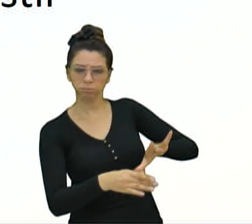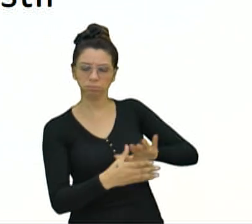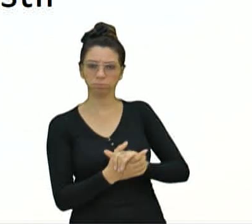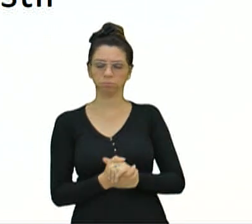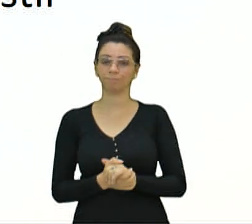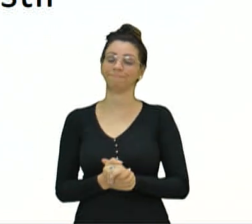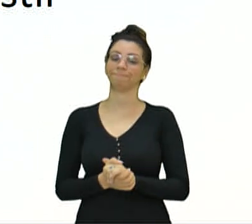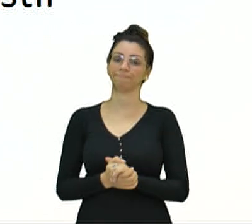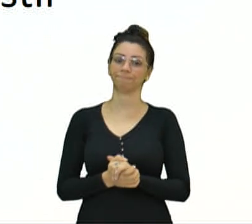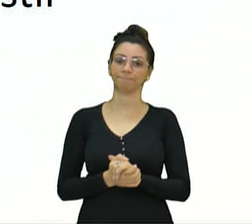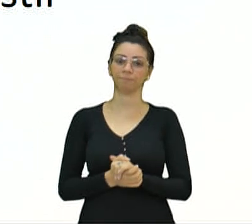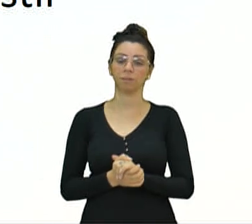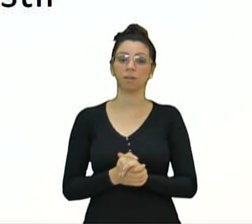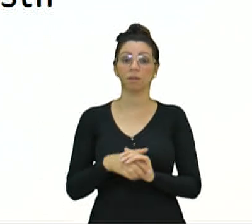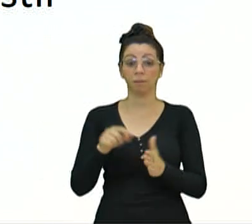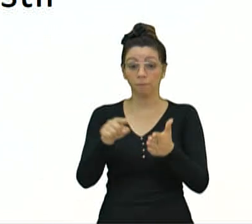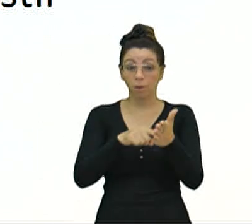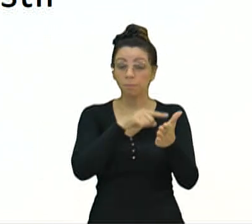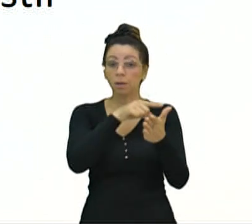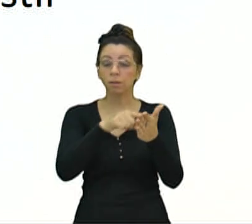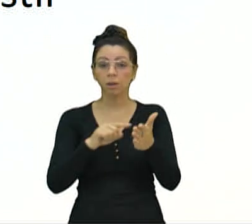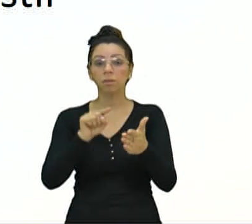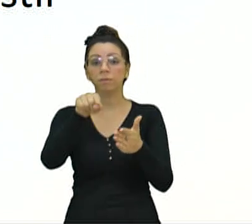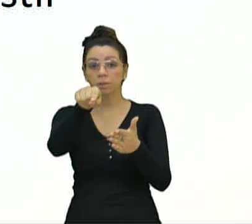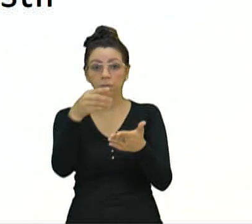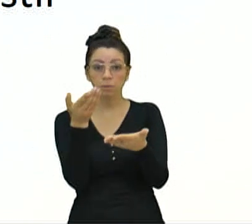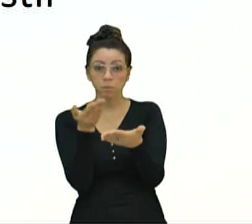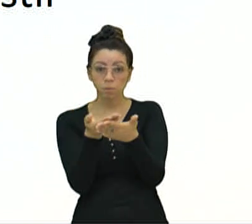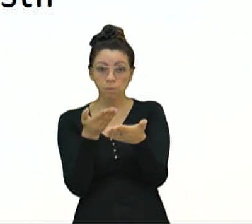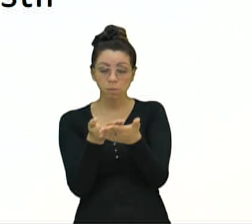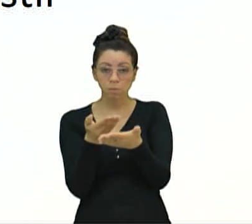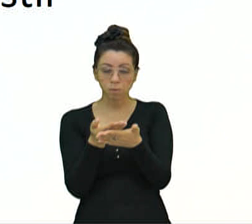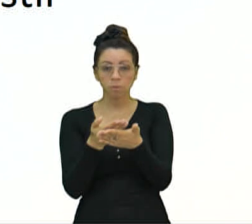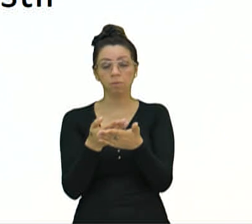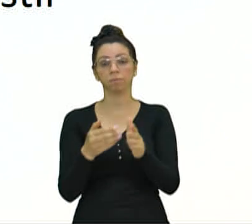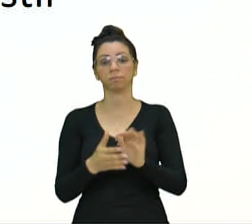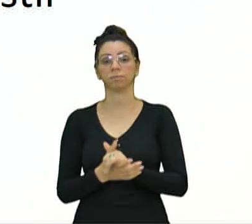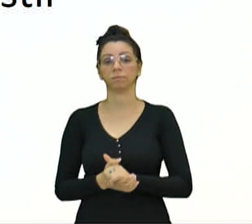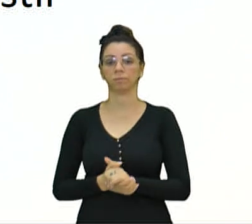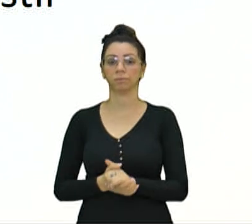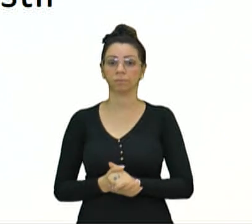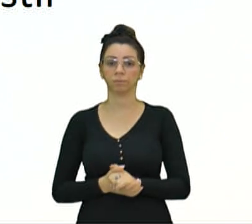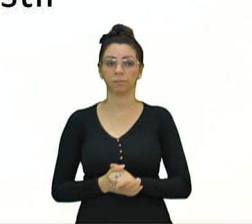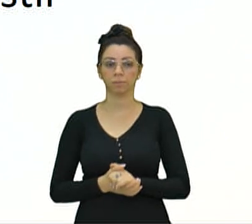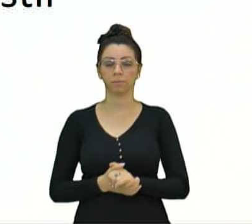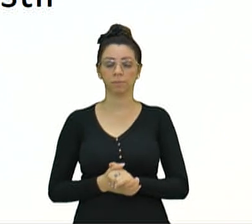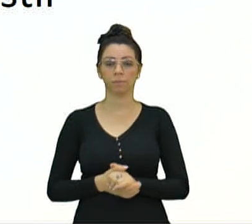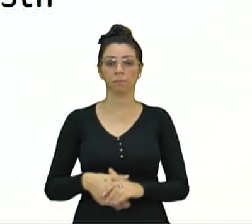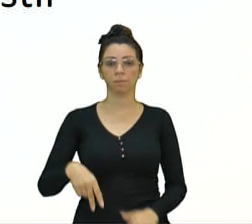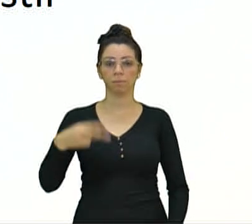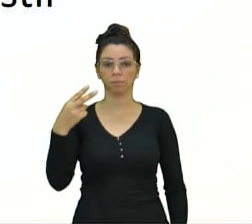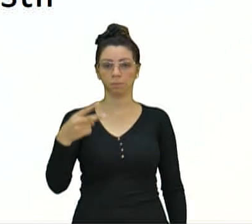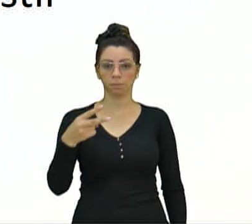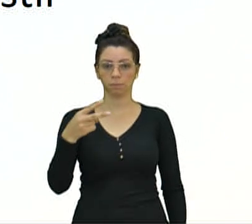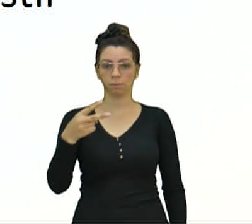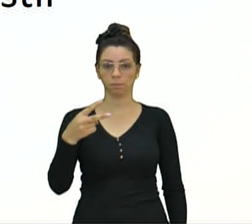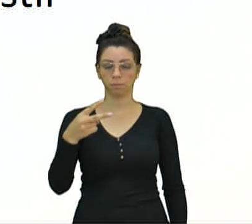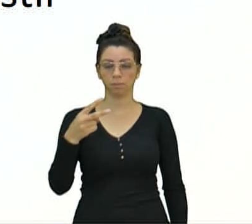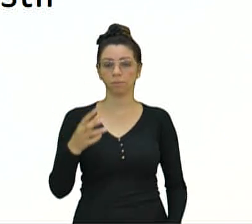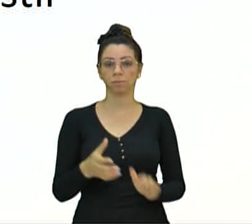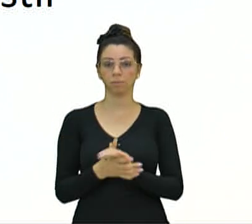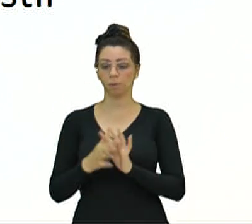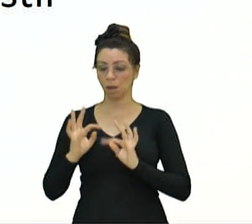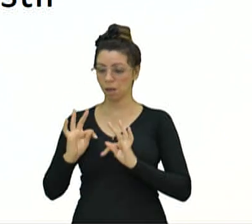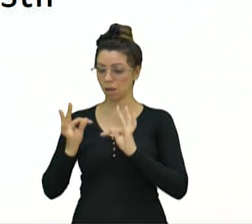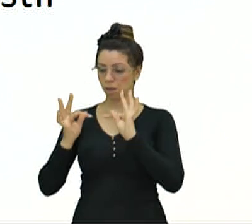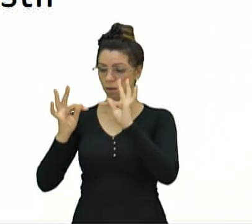vai marcar de acordo com o que você estudou nessa aula e que nós conversamos. Segunda alternativa, a